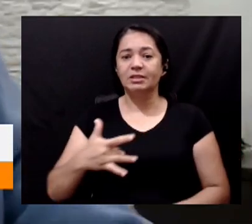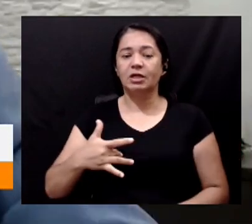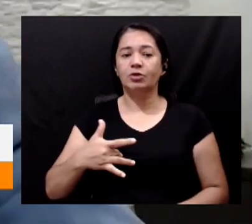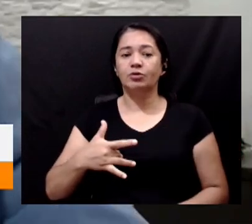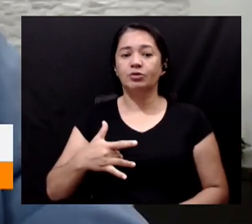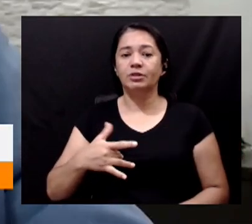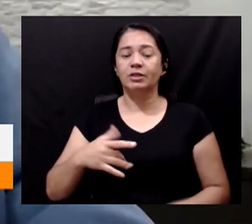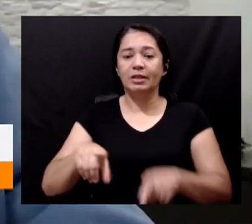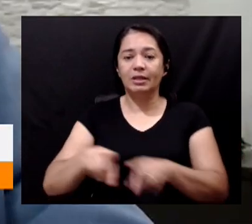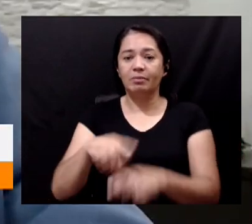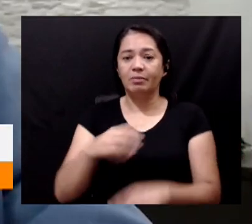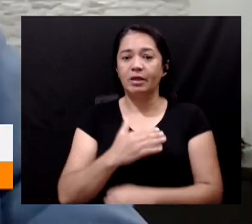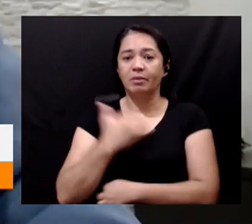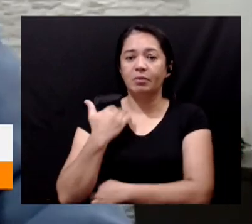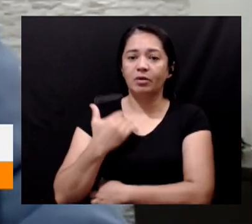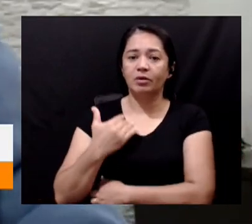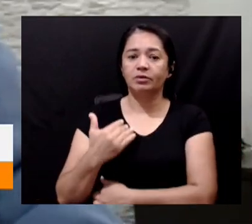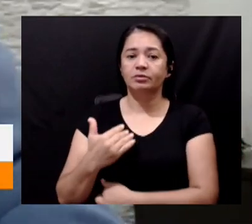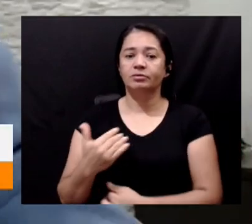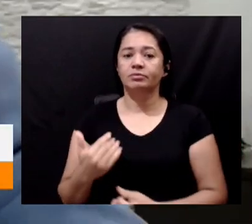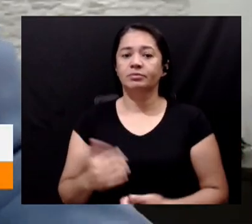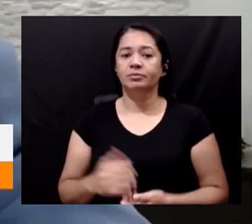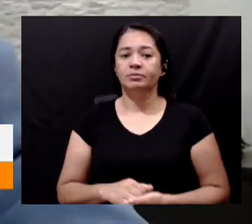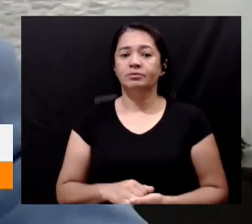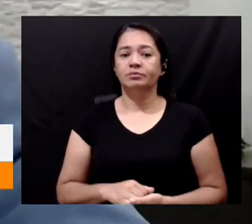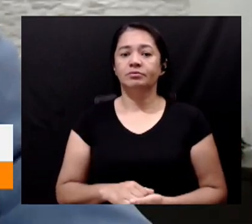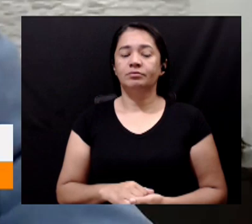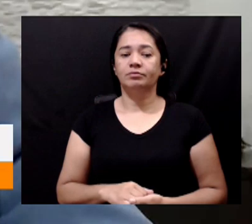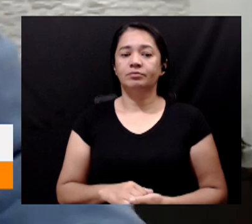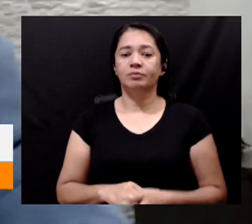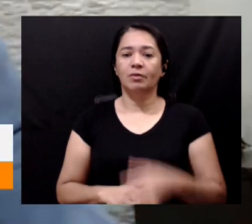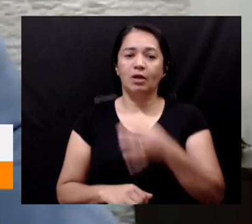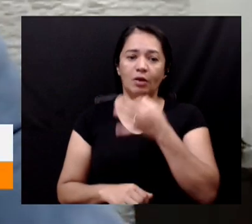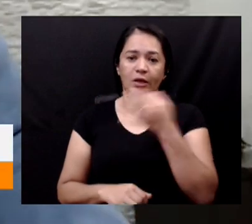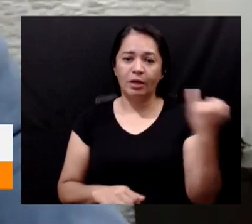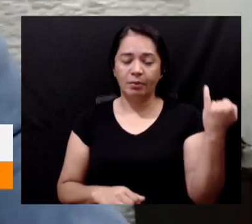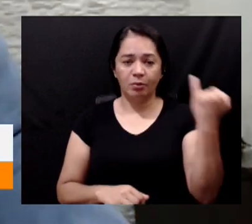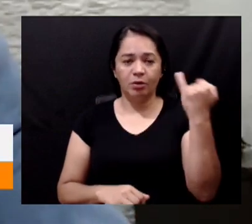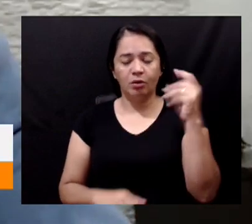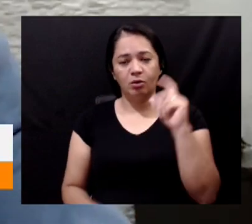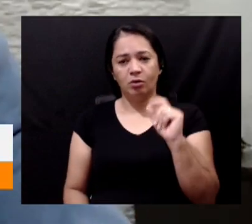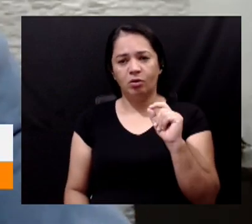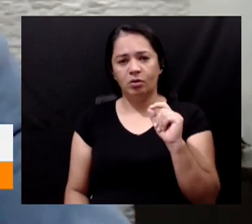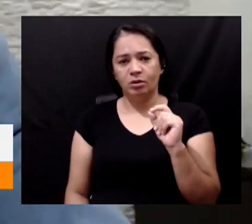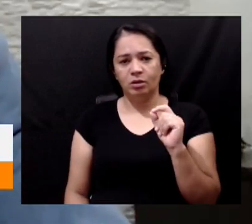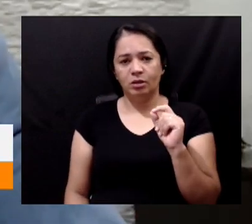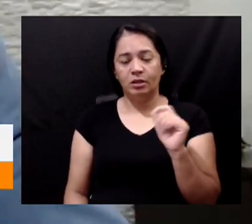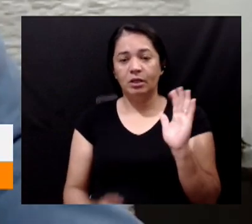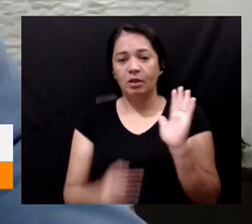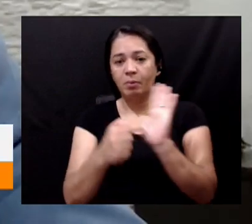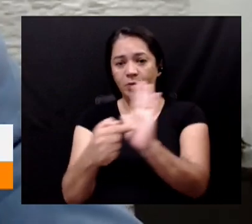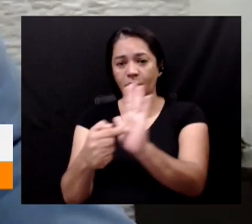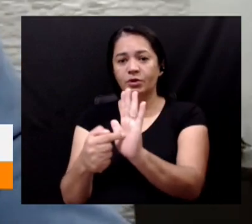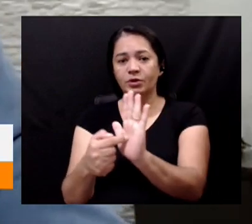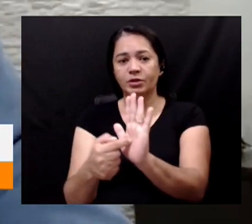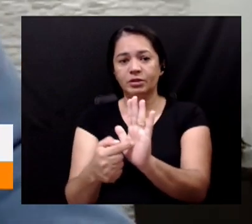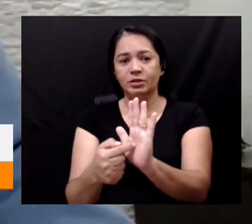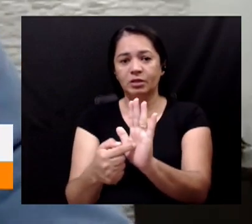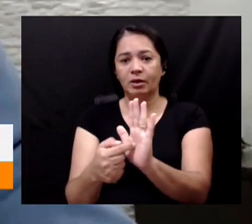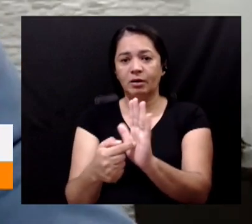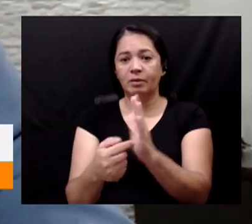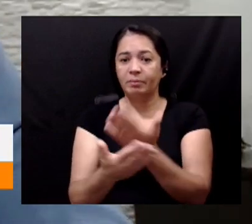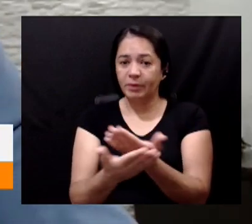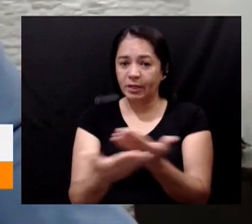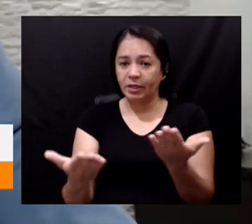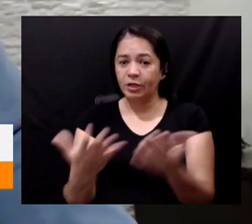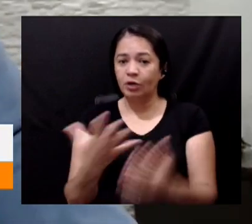mais graves. Eu acho que é muito importante apresentar isso para as crianças, para os